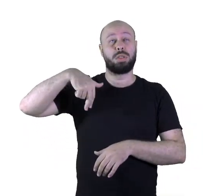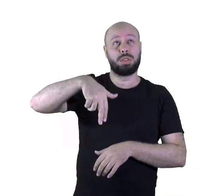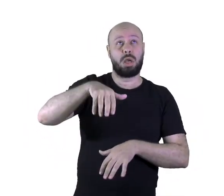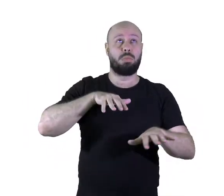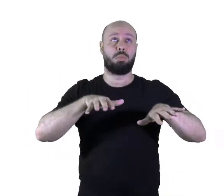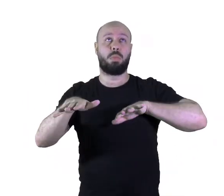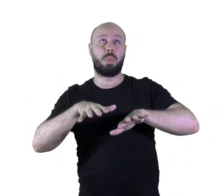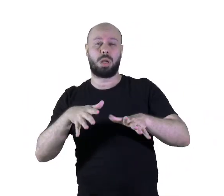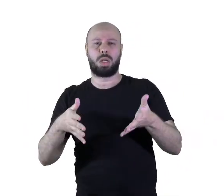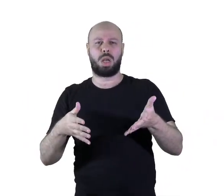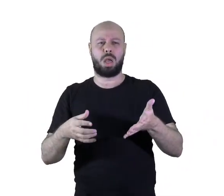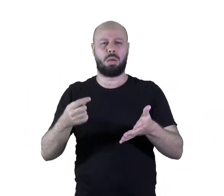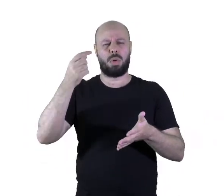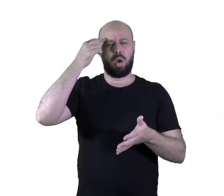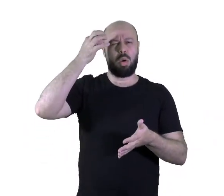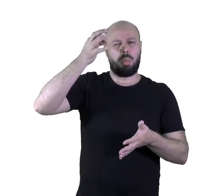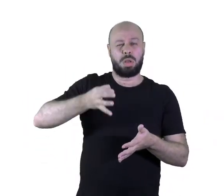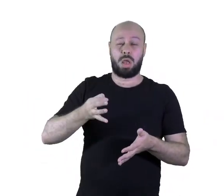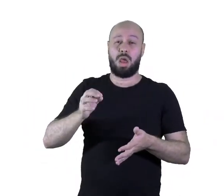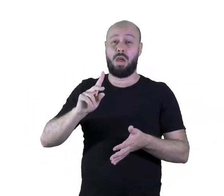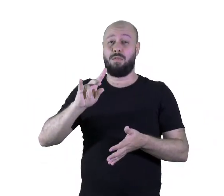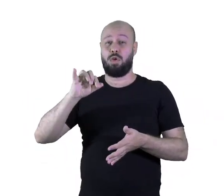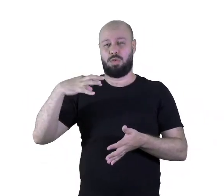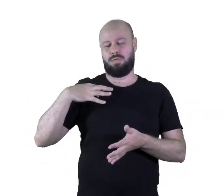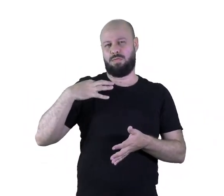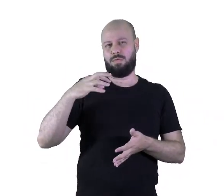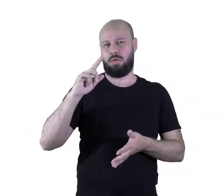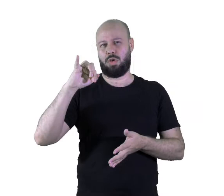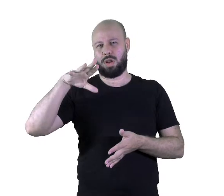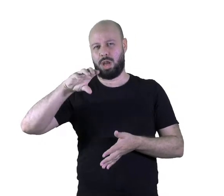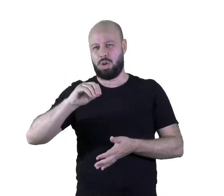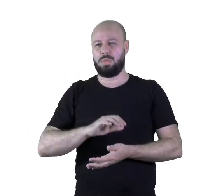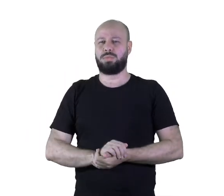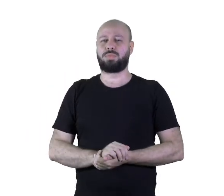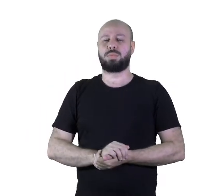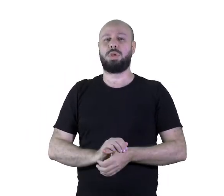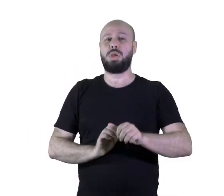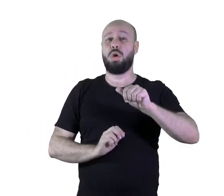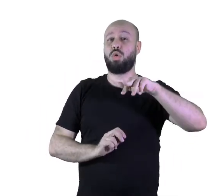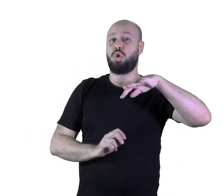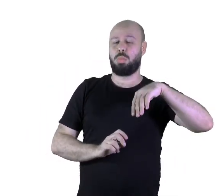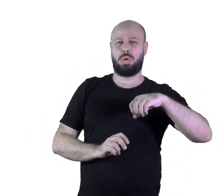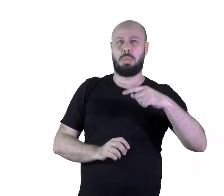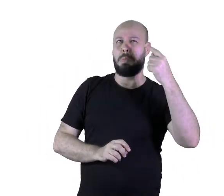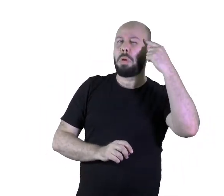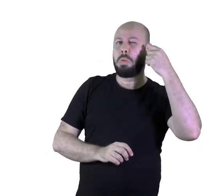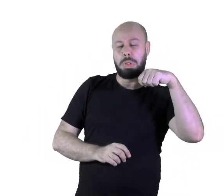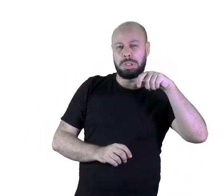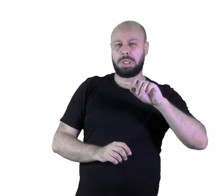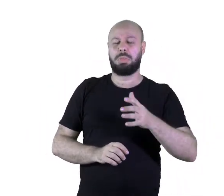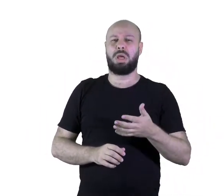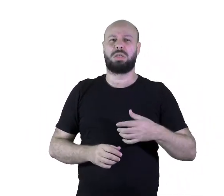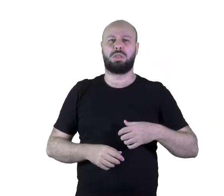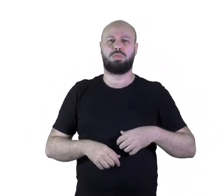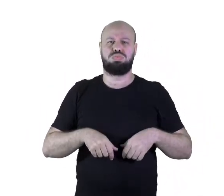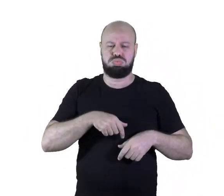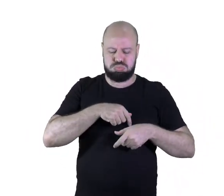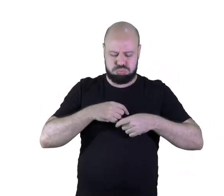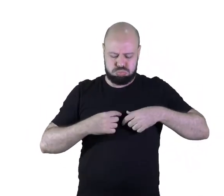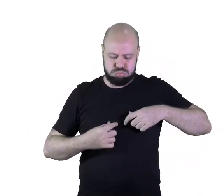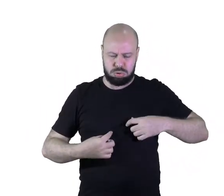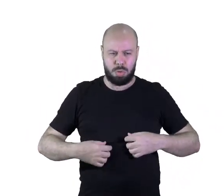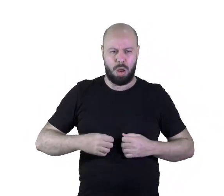movimentar, né? Isso é voluntário. Ali no autônomo, ações inconscientes, controlar a digestão, os